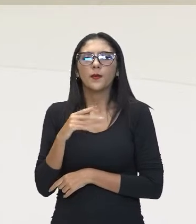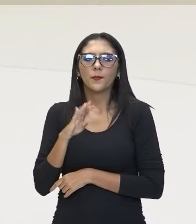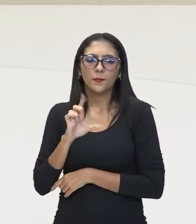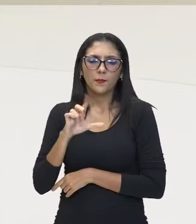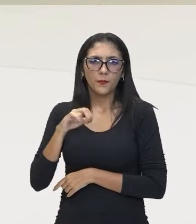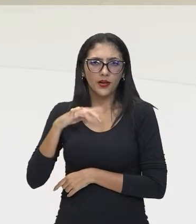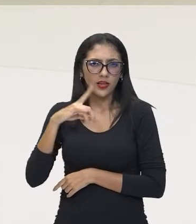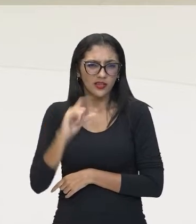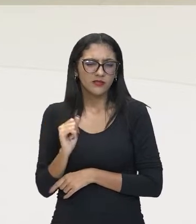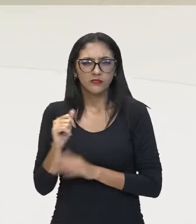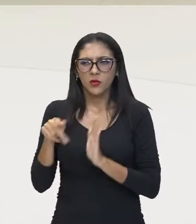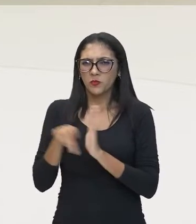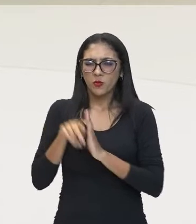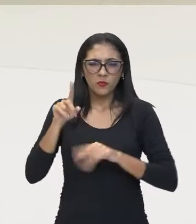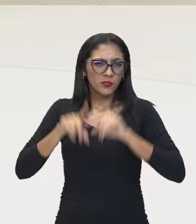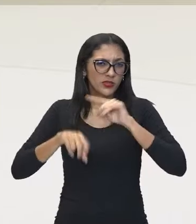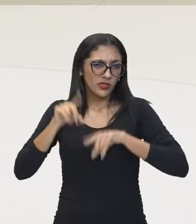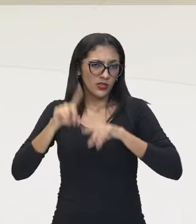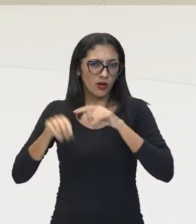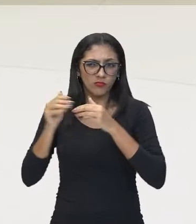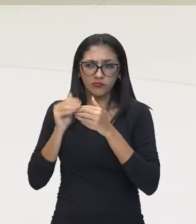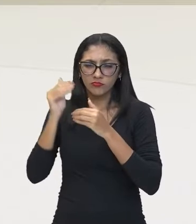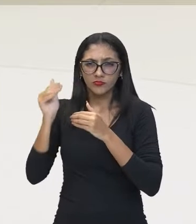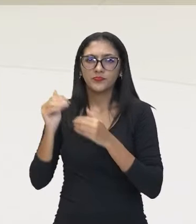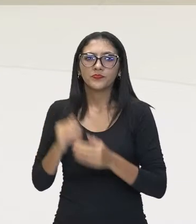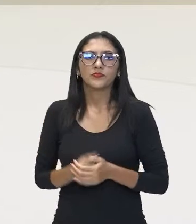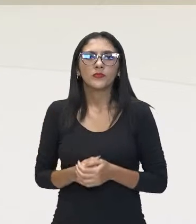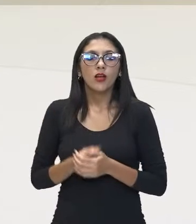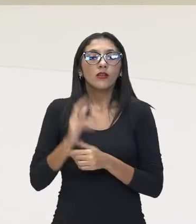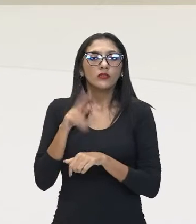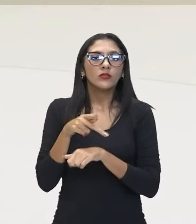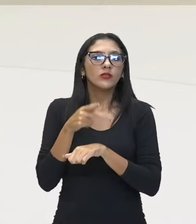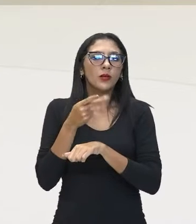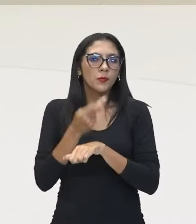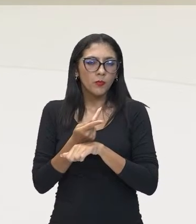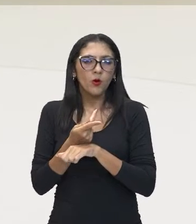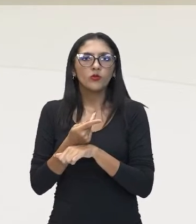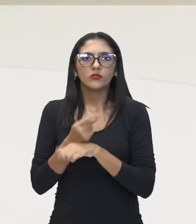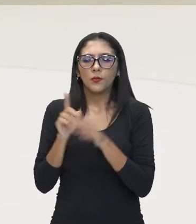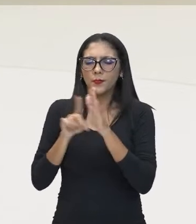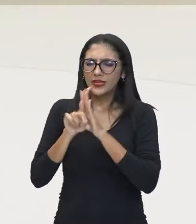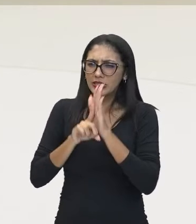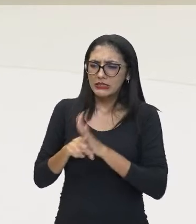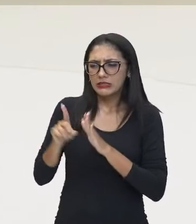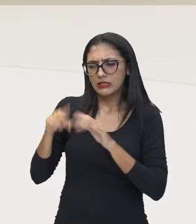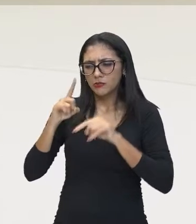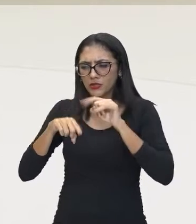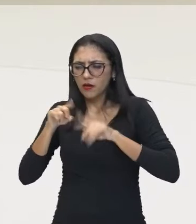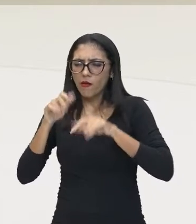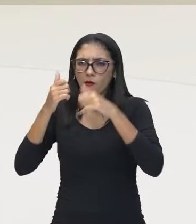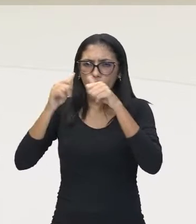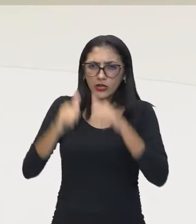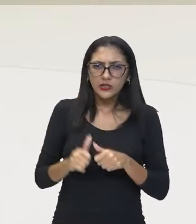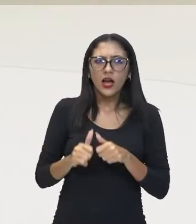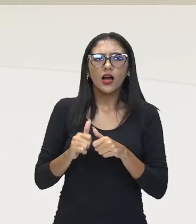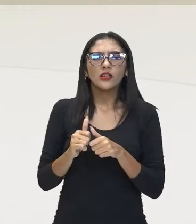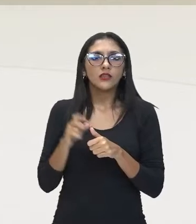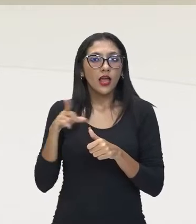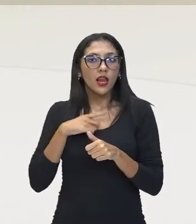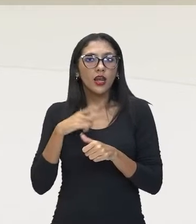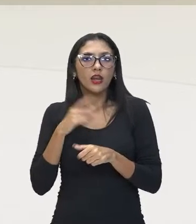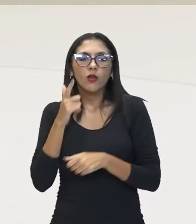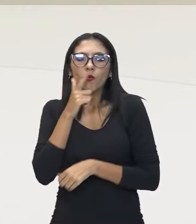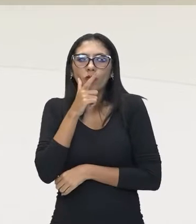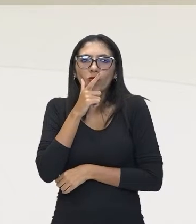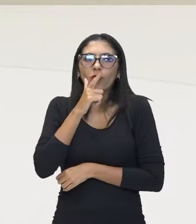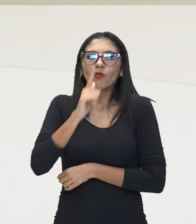região, e foi a partir, né, dessas pesquisas nesse mineral que a Marie desenvolveu aí, né, conseguiu desenvolver